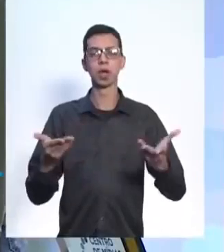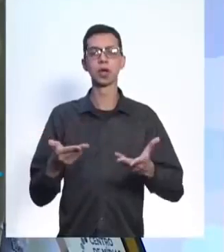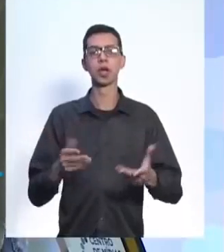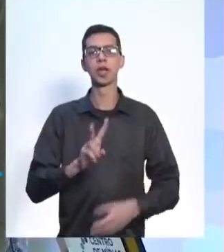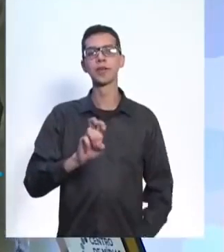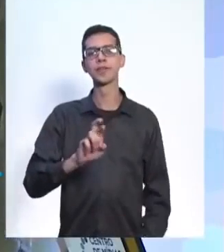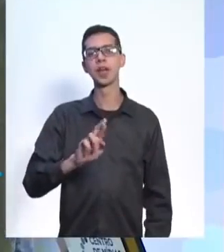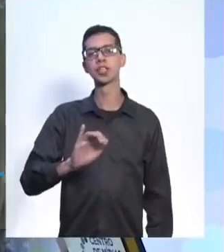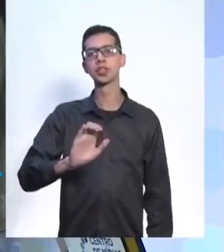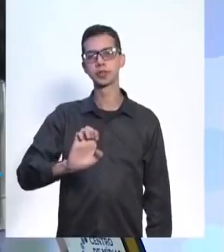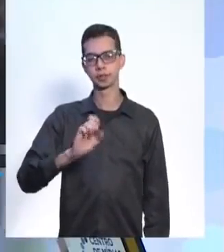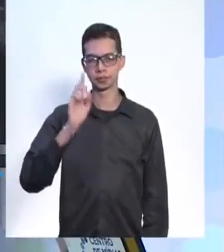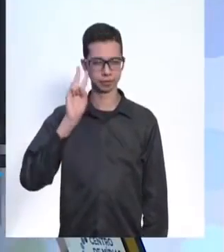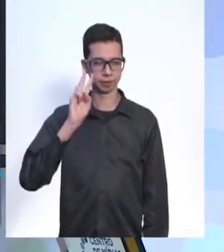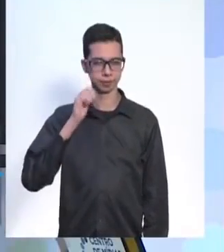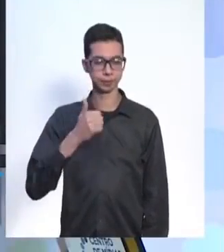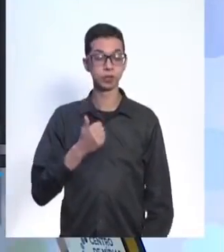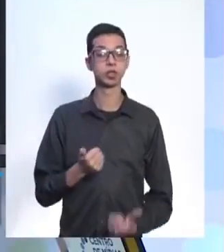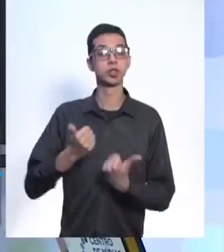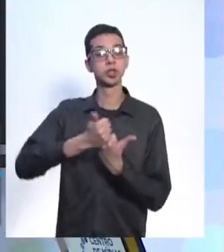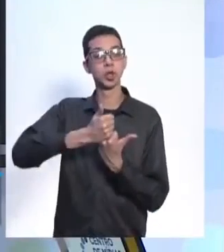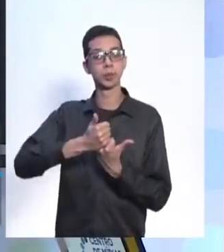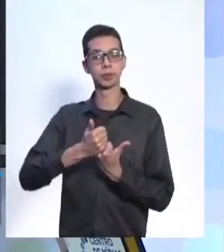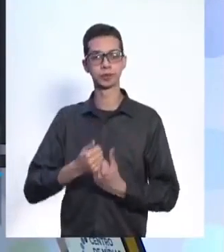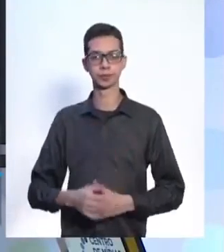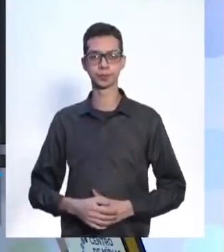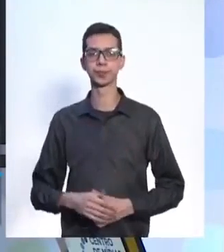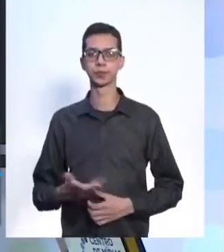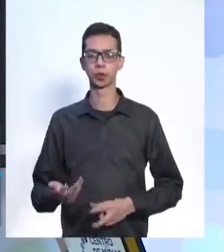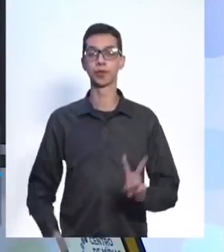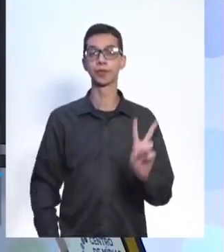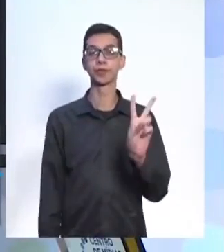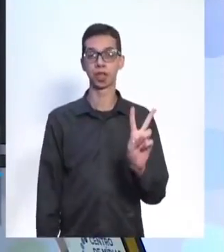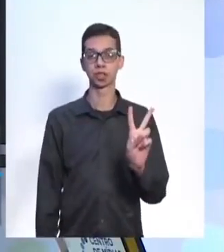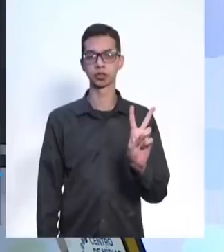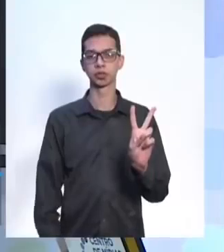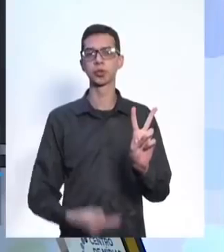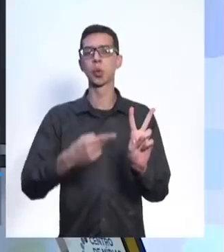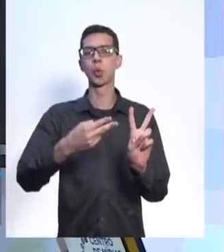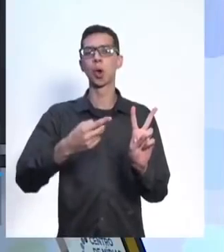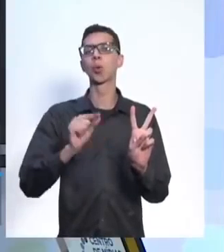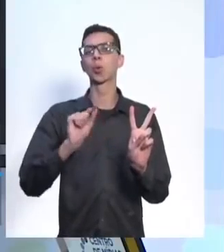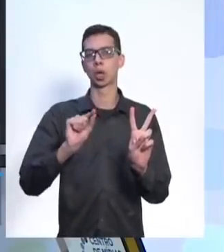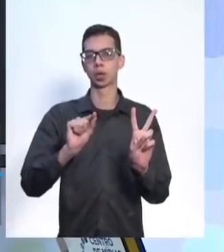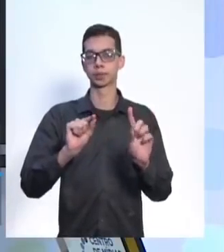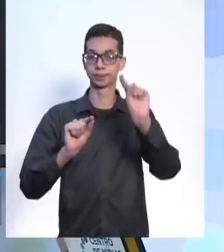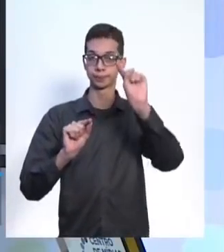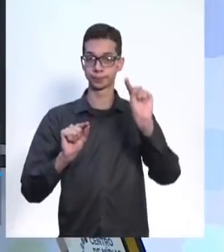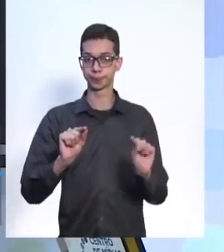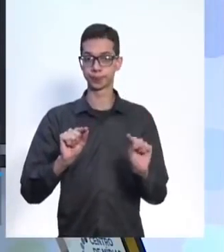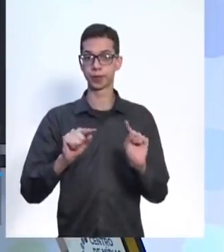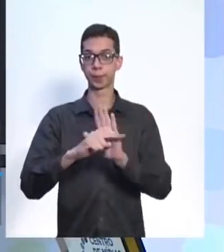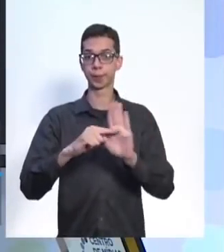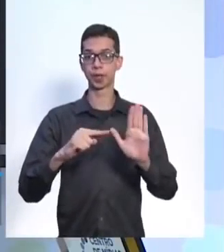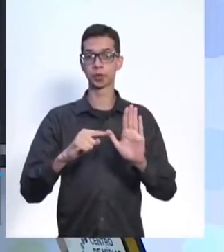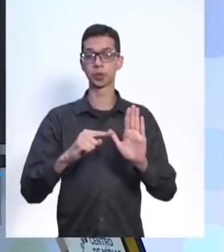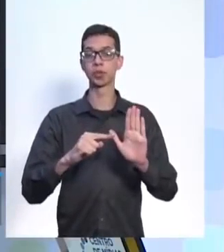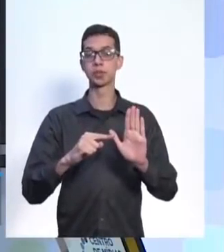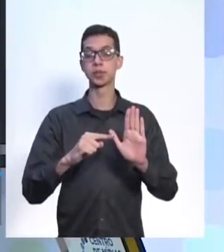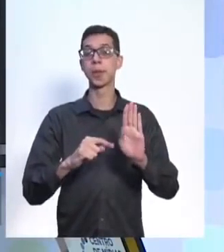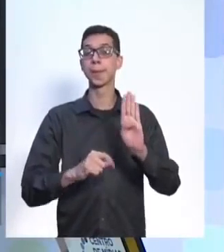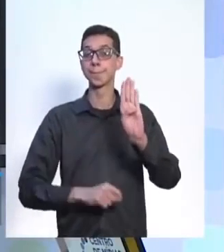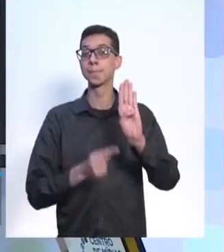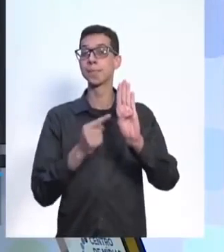vértice? Vamos substituir? Então, o nosso vértice vai ficar menos o b, que é 5,